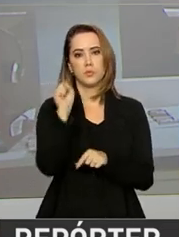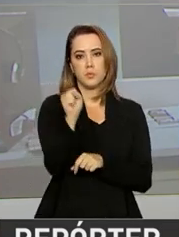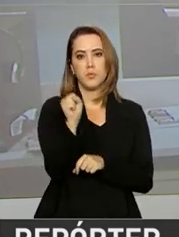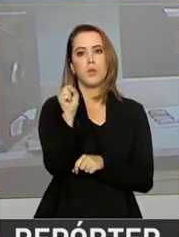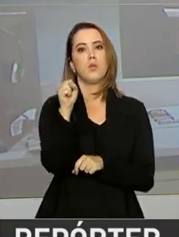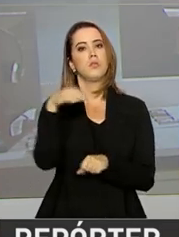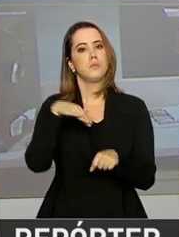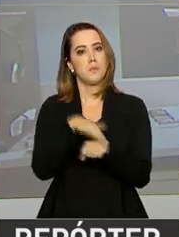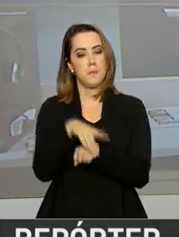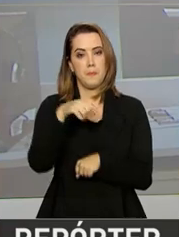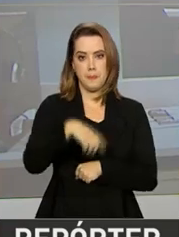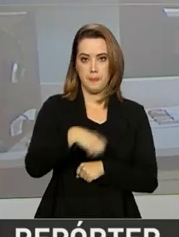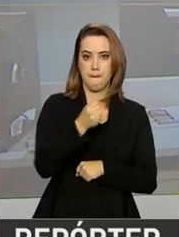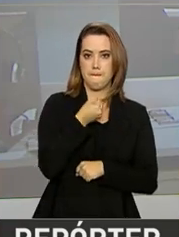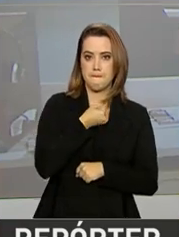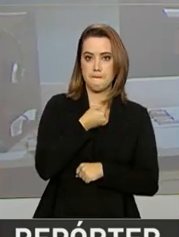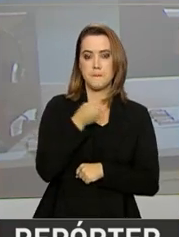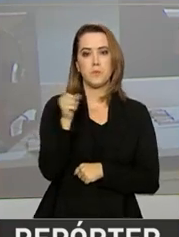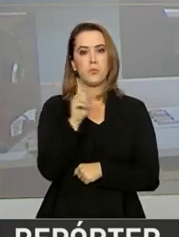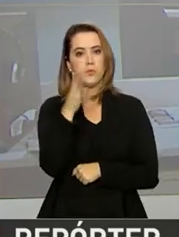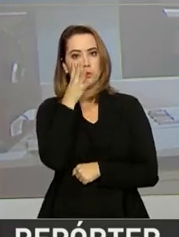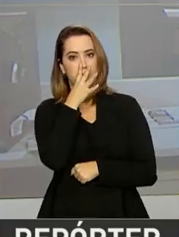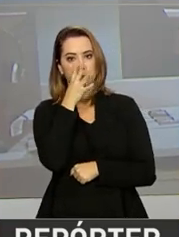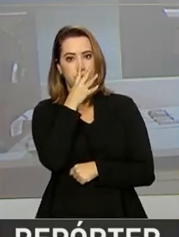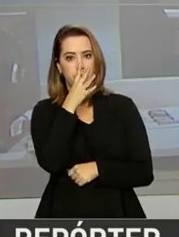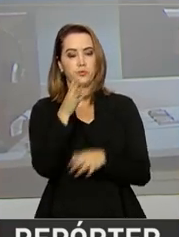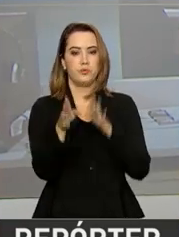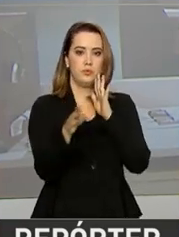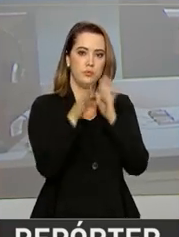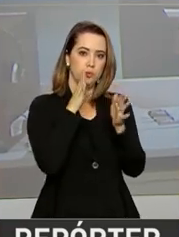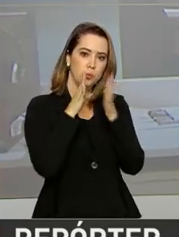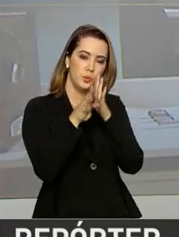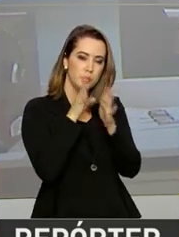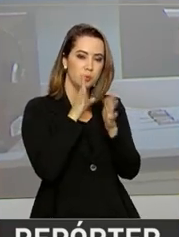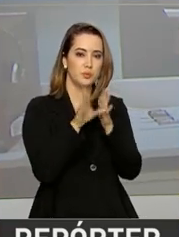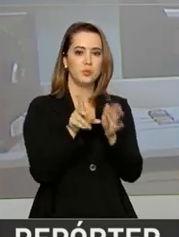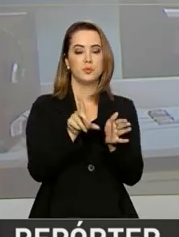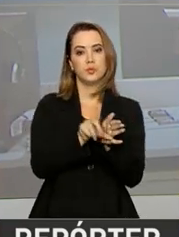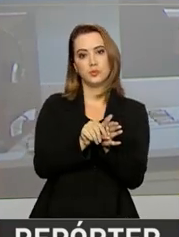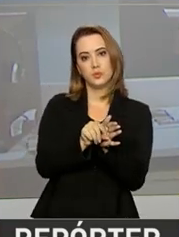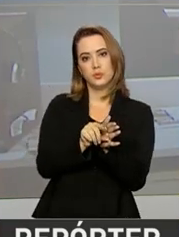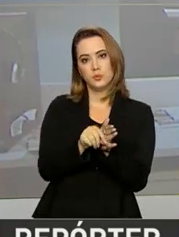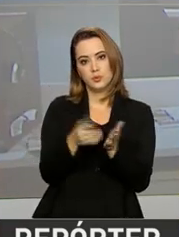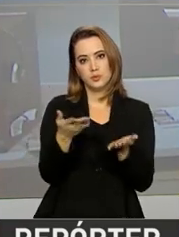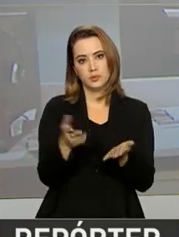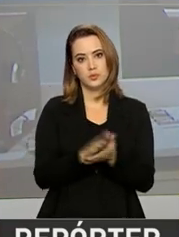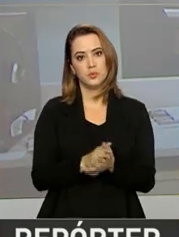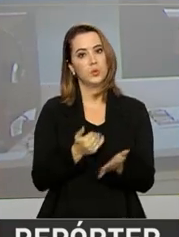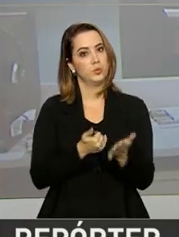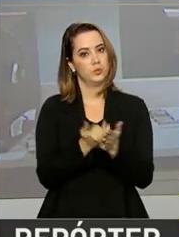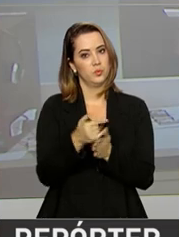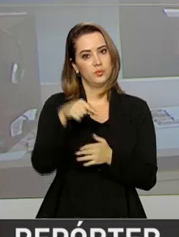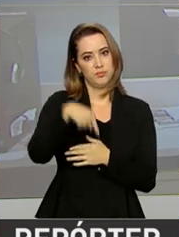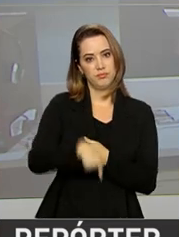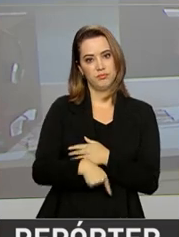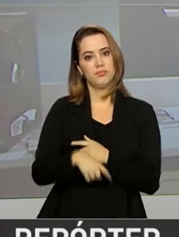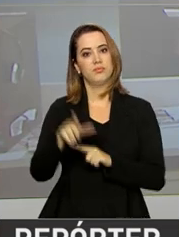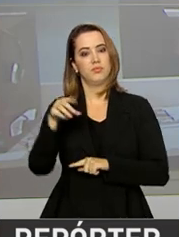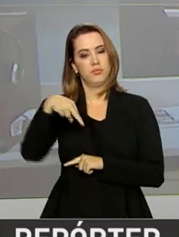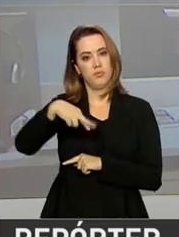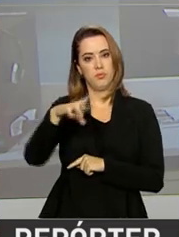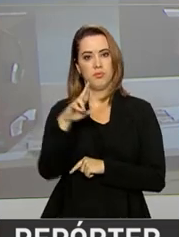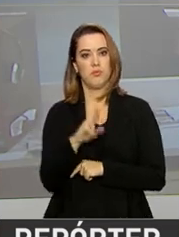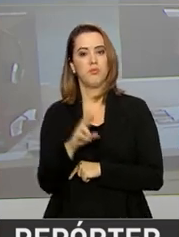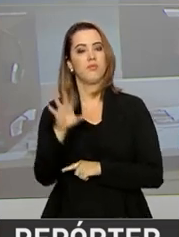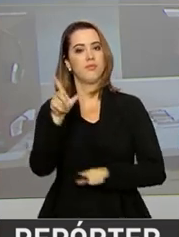8 da noite no jornal NBR Não deixe de acompanhar ainda as novidades nas nossas redes sociais Continue com a gente